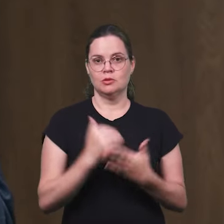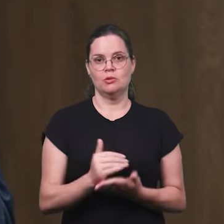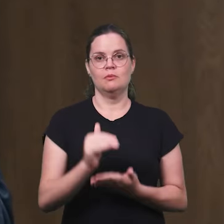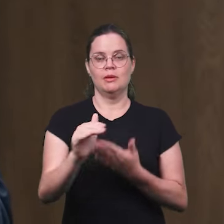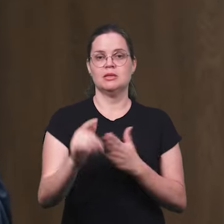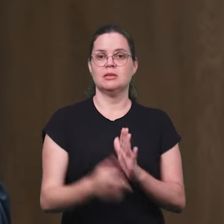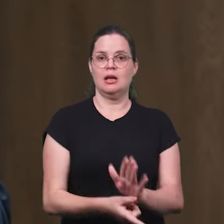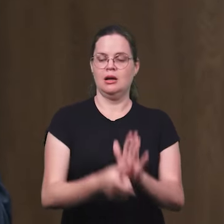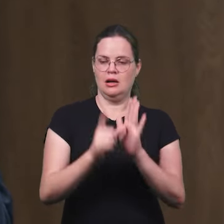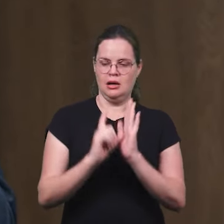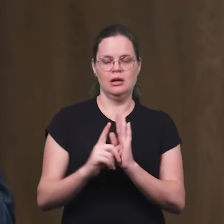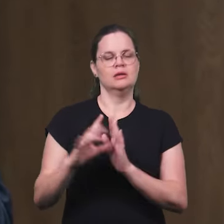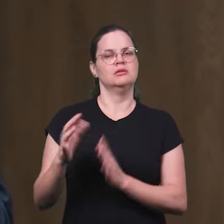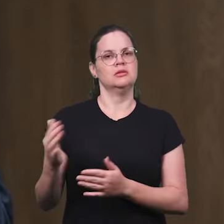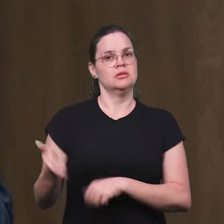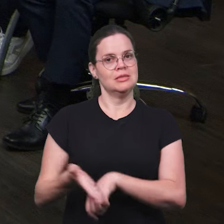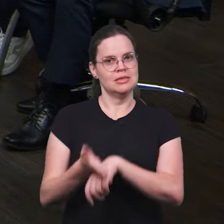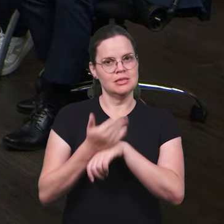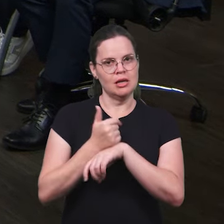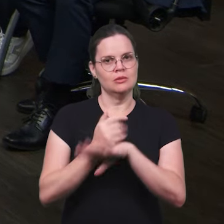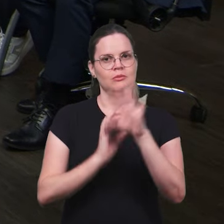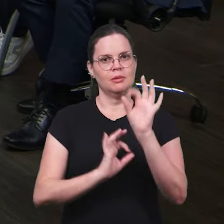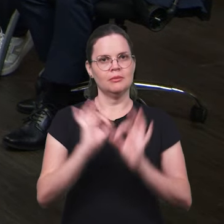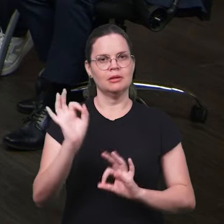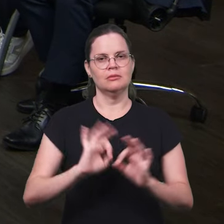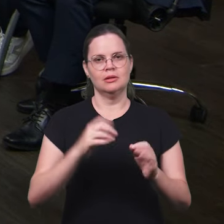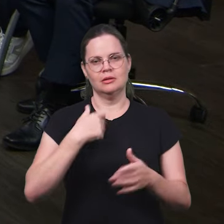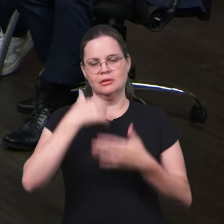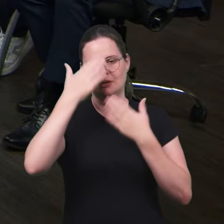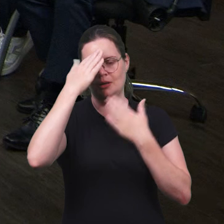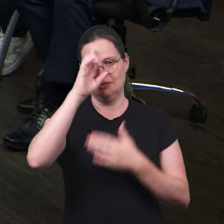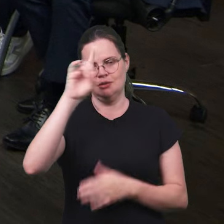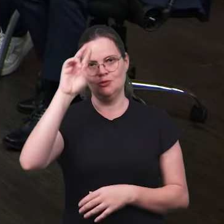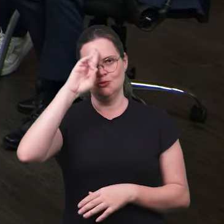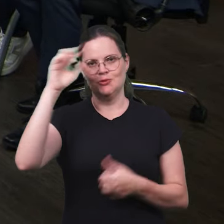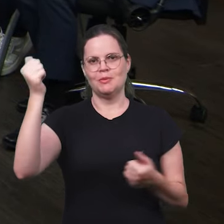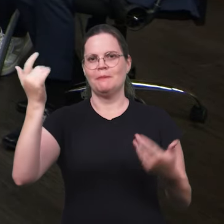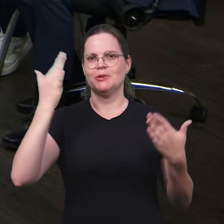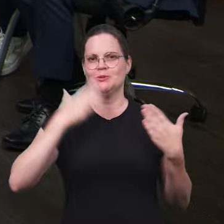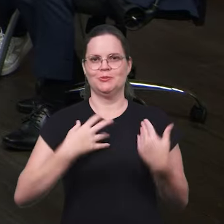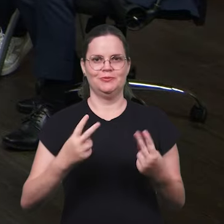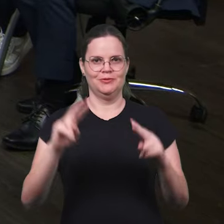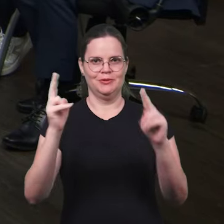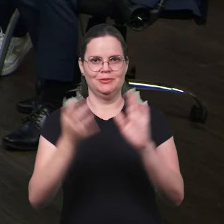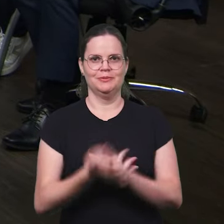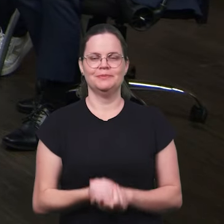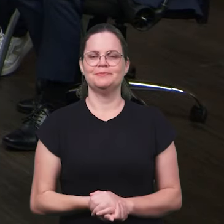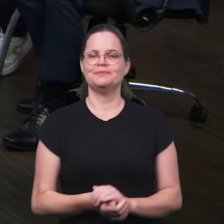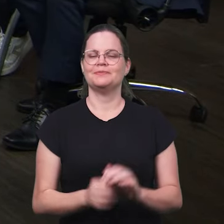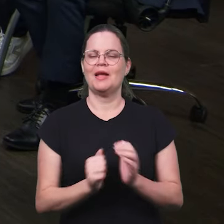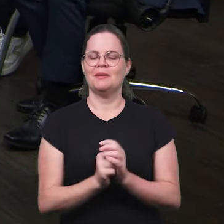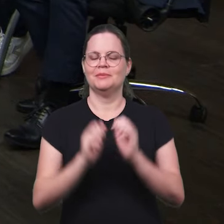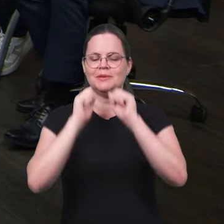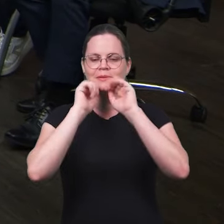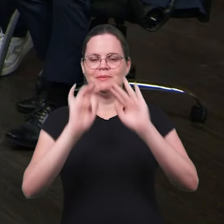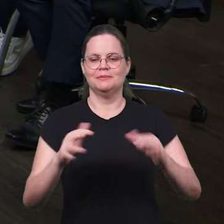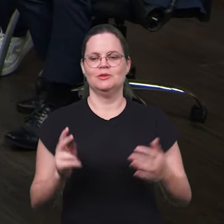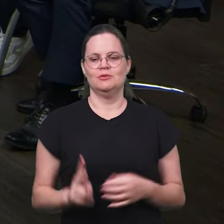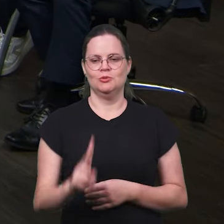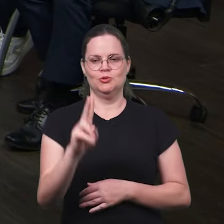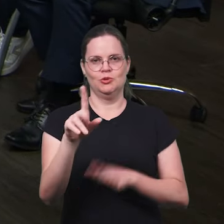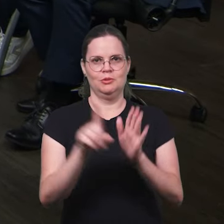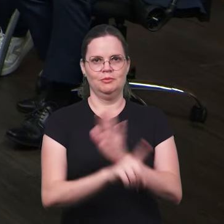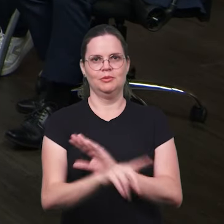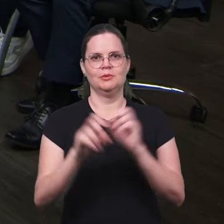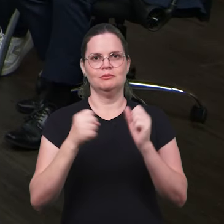graças a Deus o Senhor nos deu a vitória. Que bênção. Então vamos seguir para a próxima pergunta. Por favor, pode se apresentar e fazer a sua pergunta. Pai do Senhor, eu